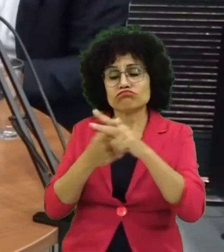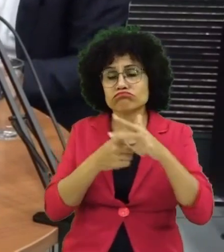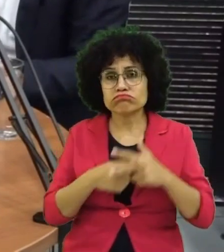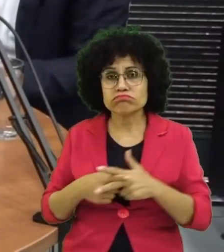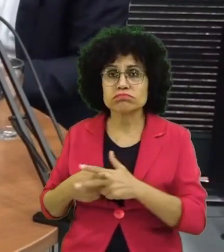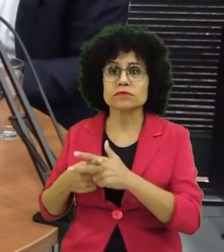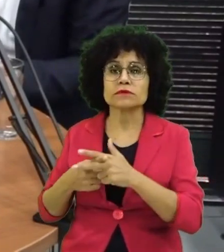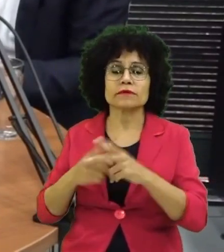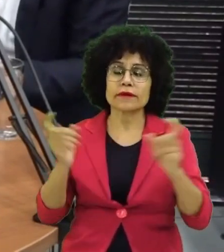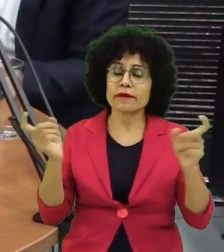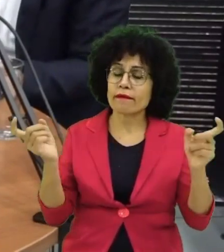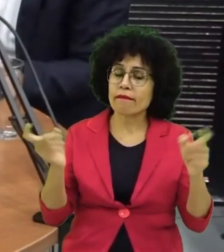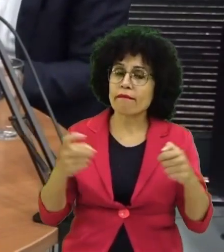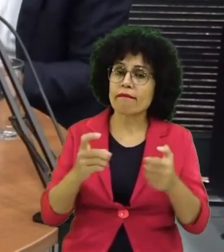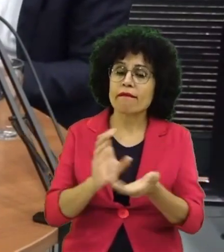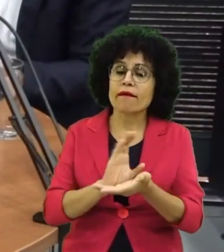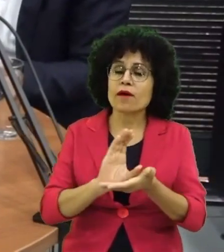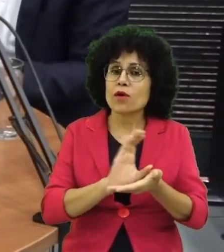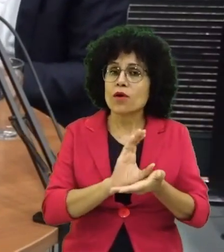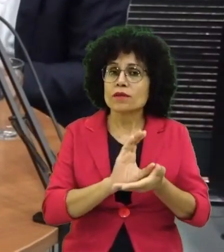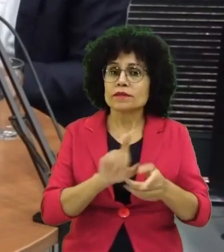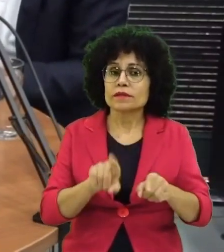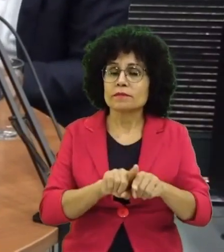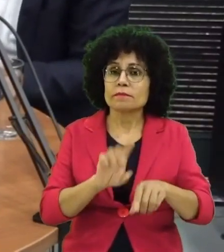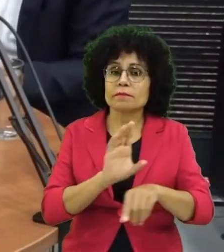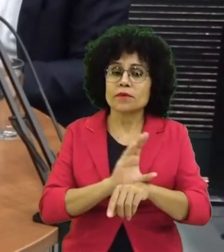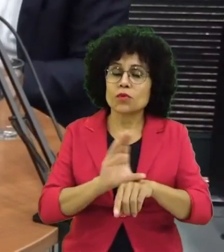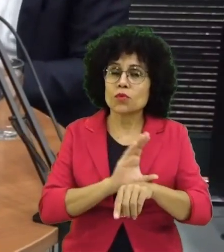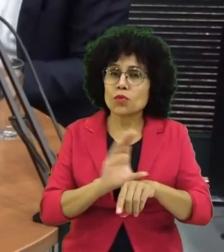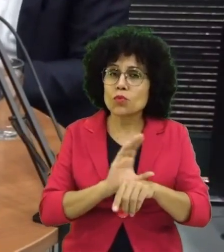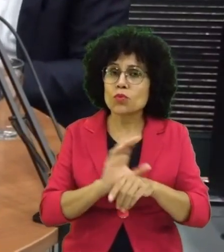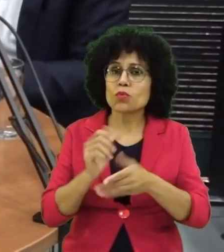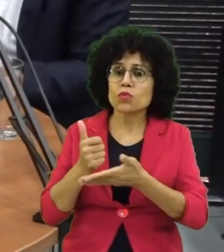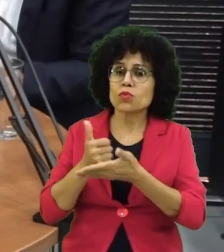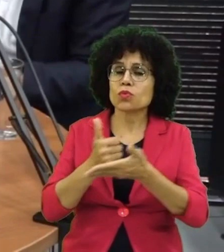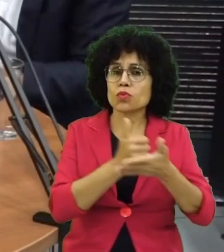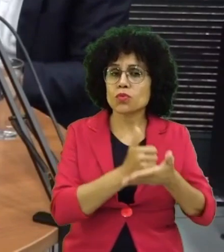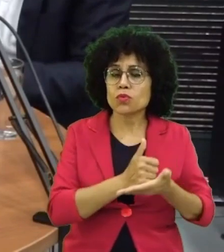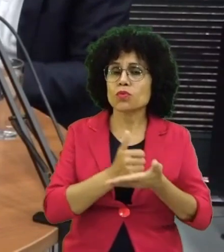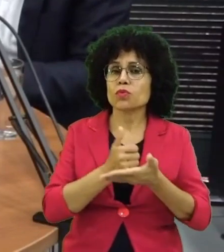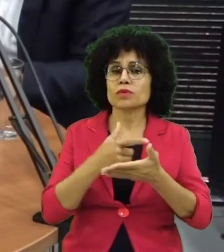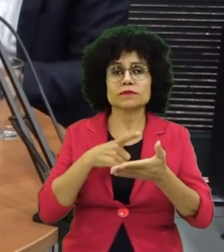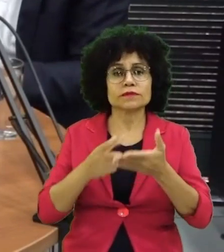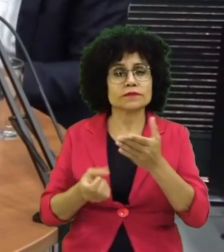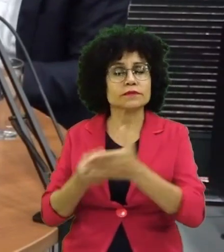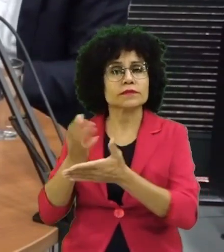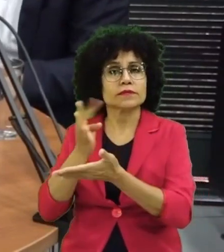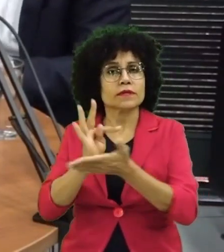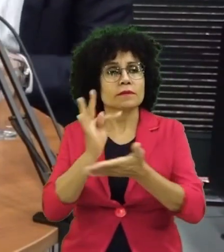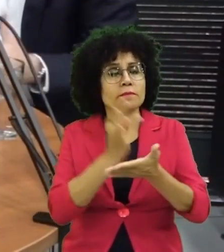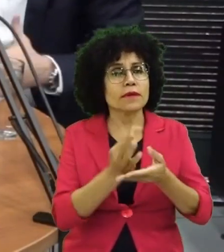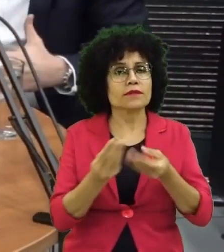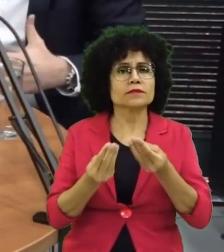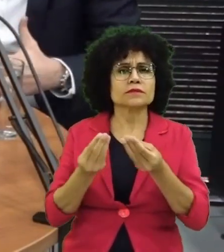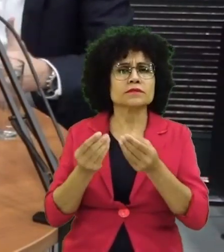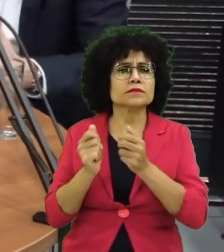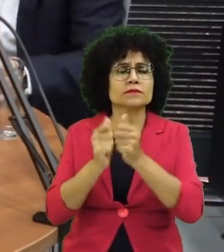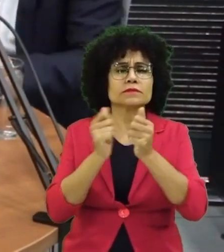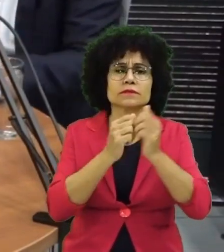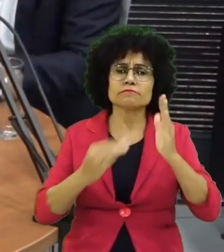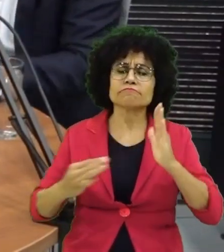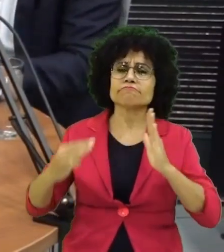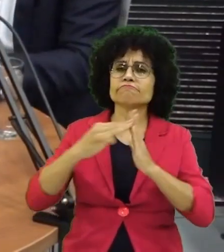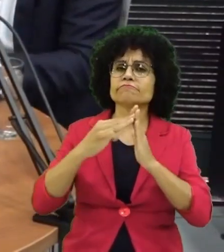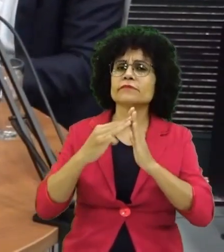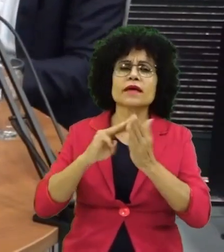reguladora estadual para poder também atuar nas questões tarifárias, nas questões de acompanhamento da expansão, das metas. É todo um